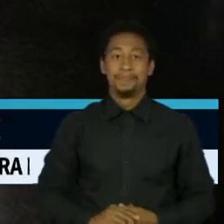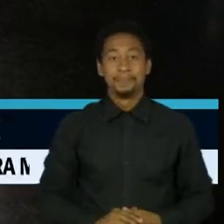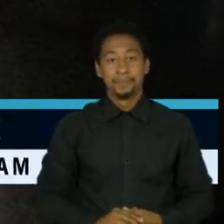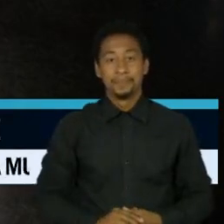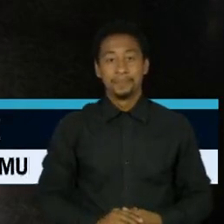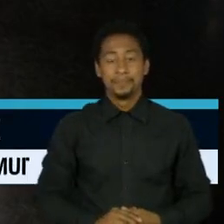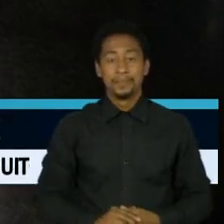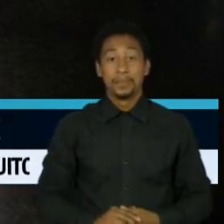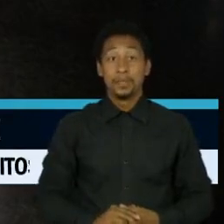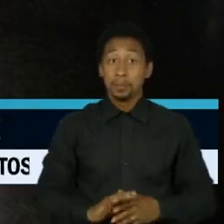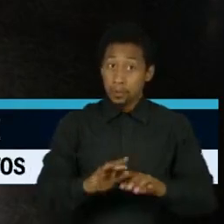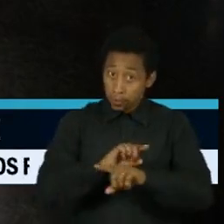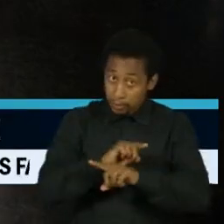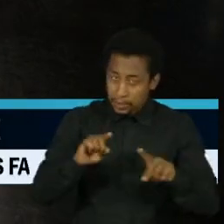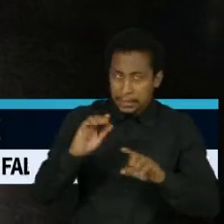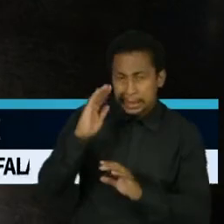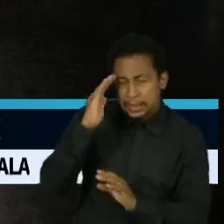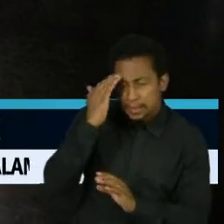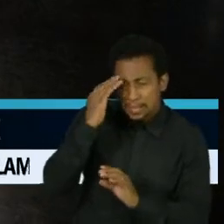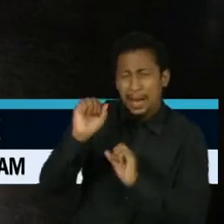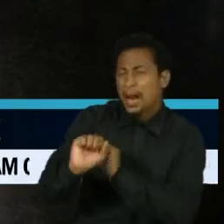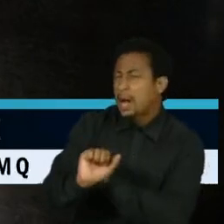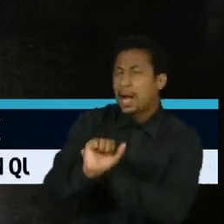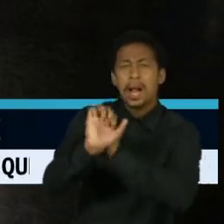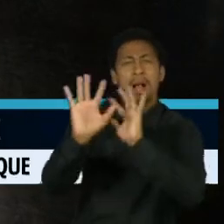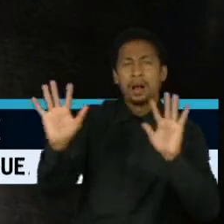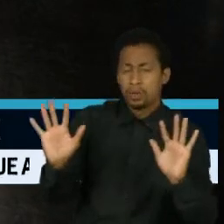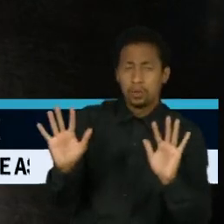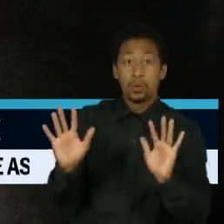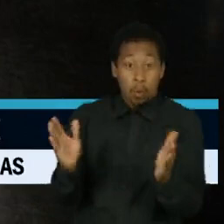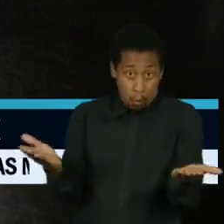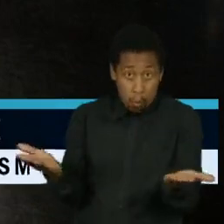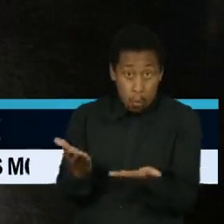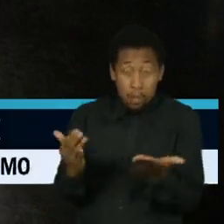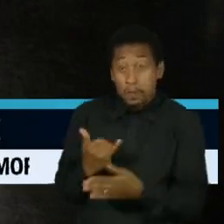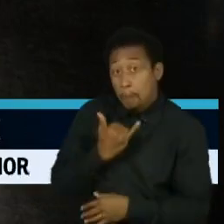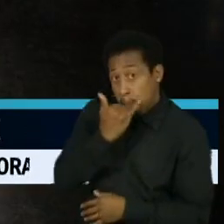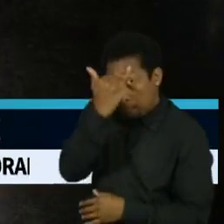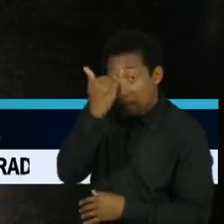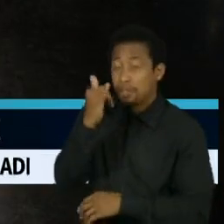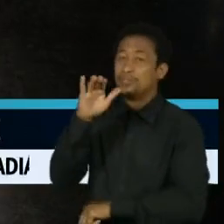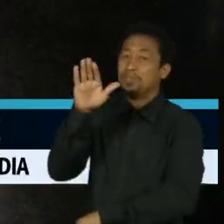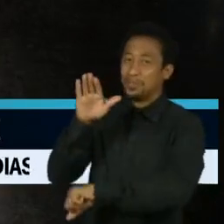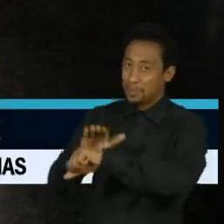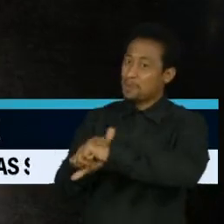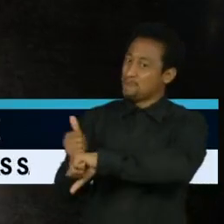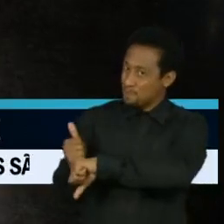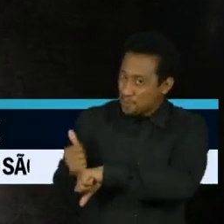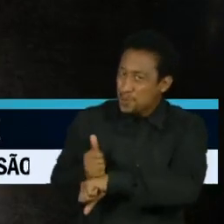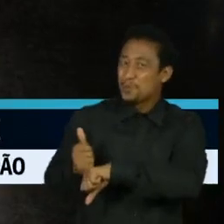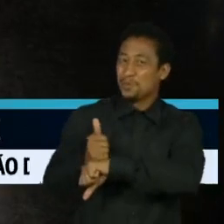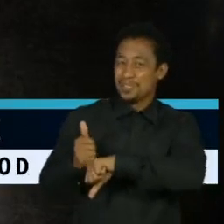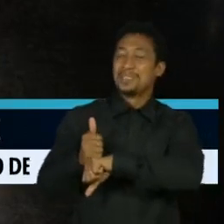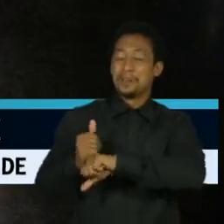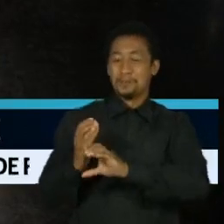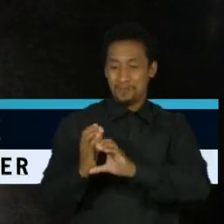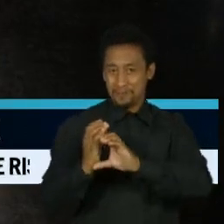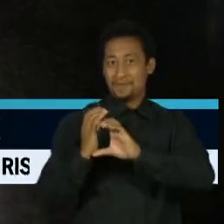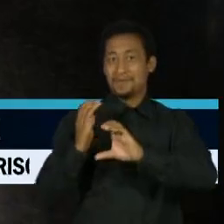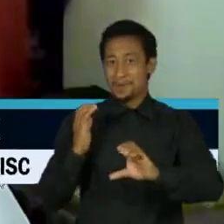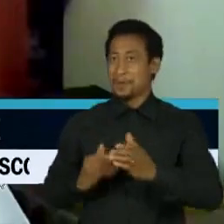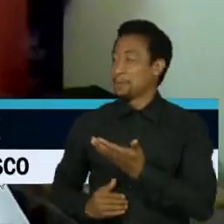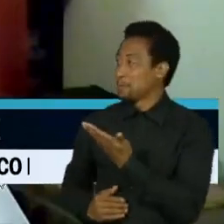Para entender um pouco melhor o acidente de hoje, nós convidamos um dos maiores especialistas em obras do país, o engenheiro